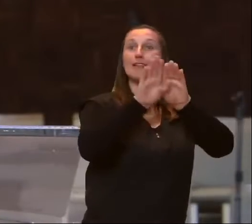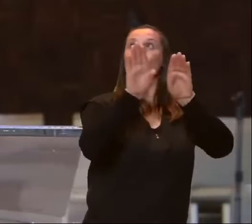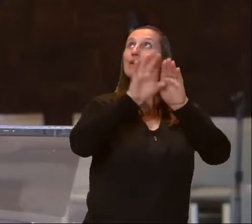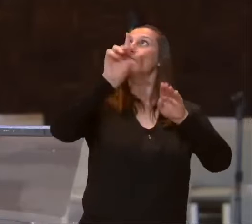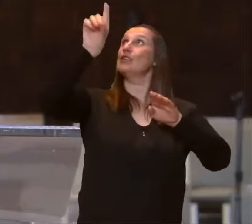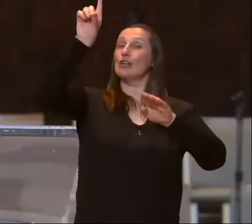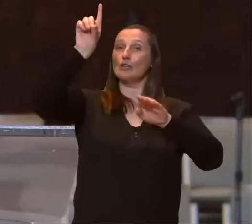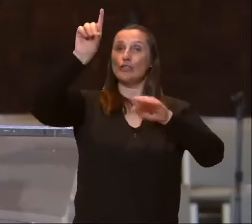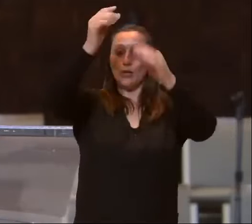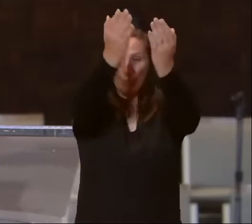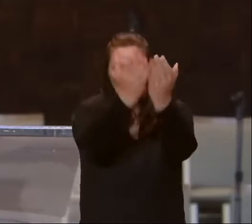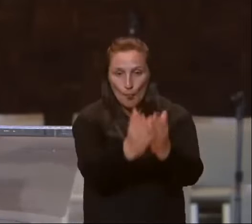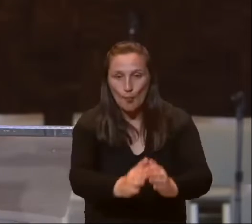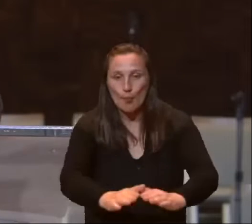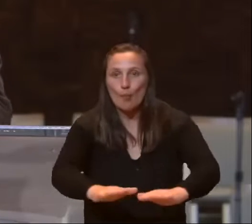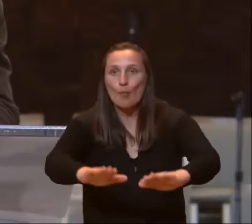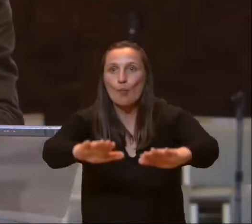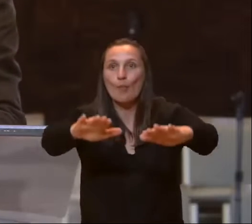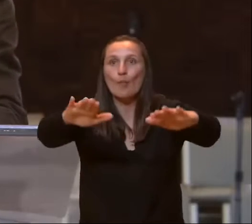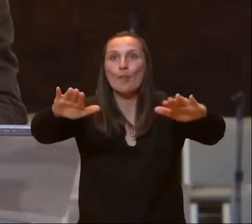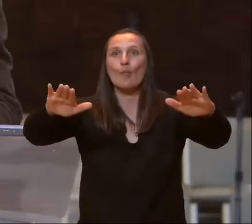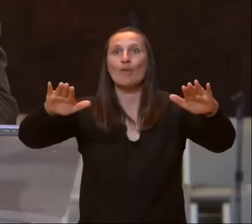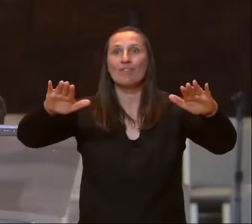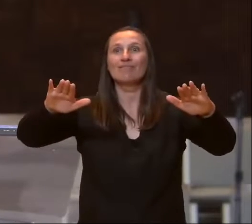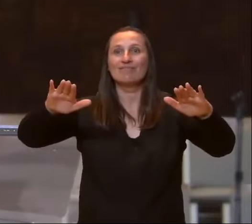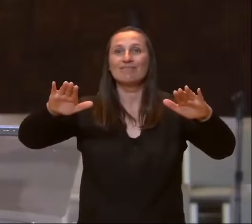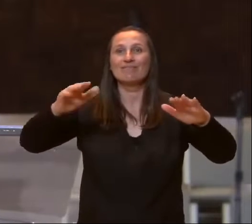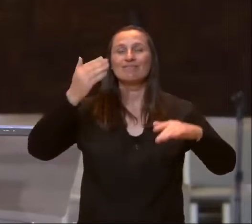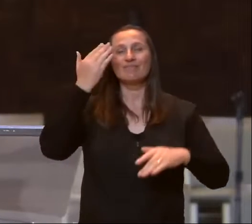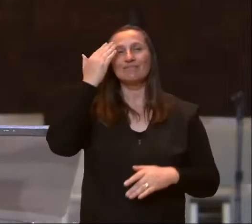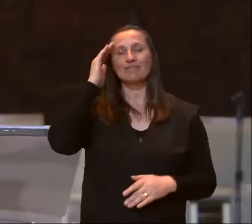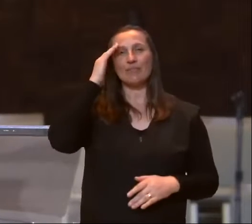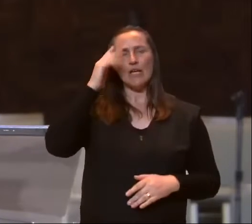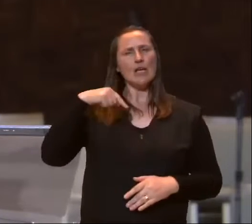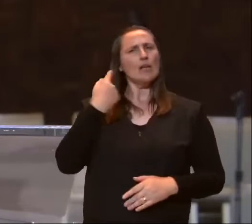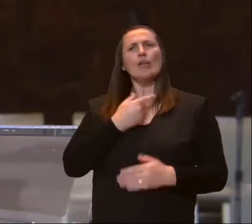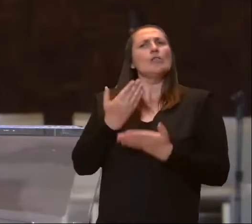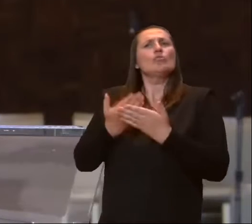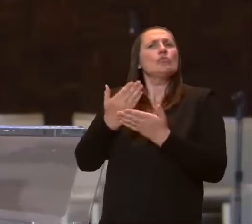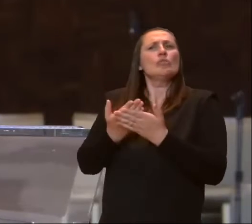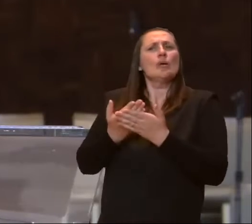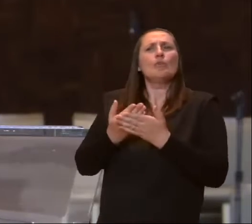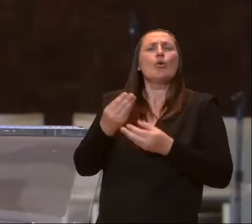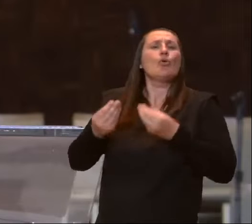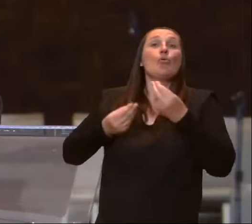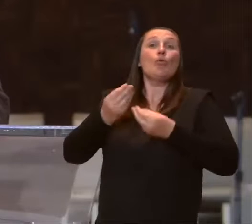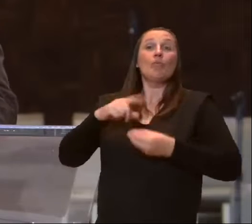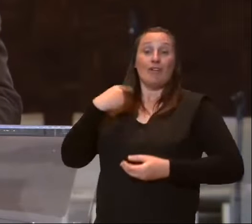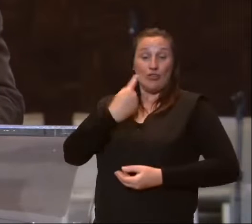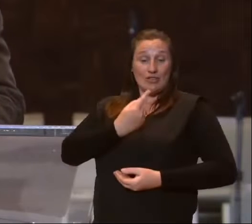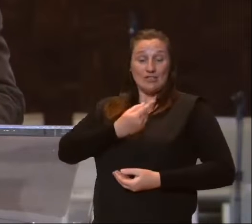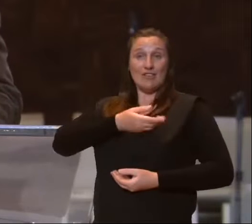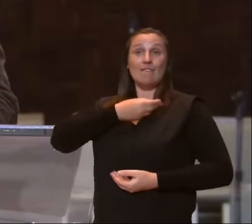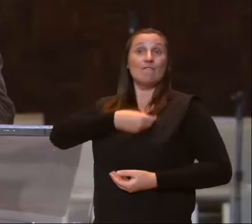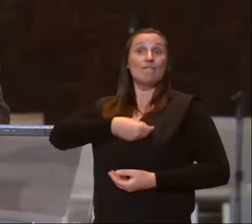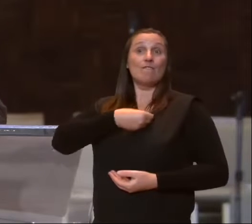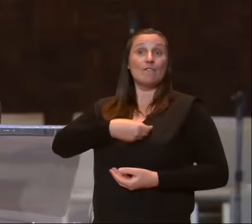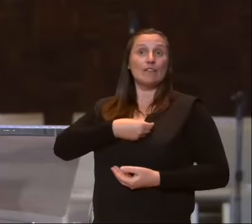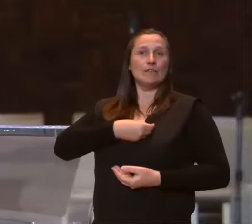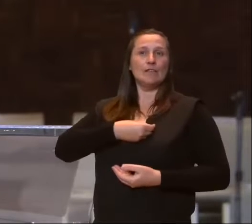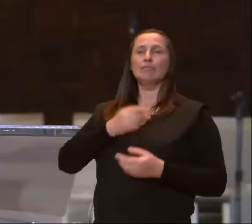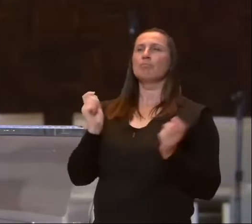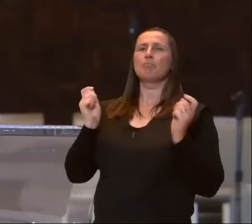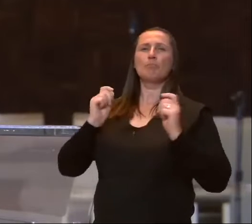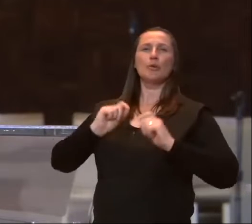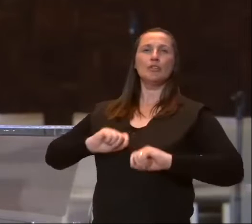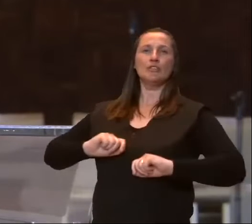dos vales. E eu tenho estudado aqui junto com vocês como nos vales das nossas vidas nós